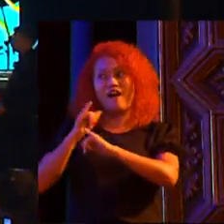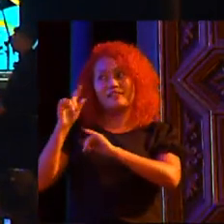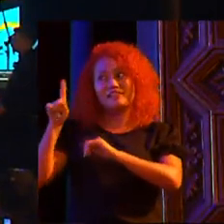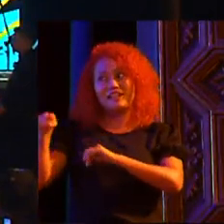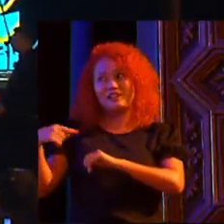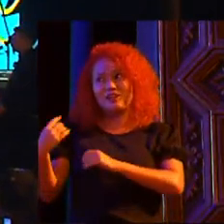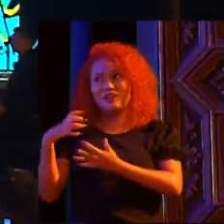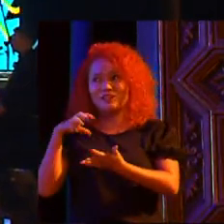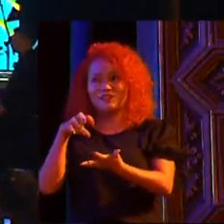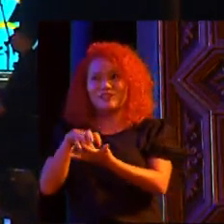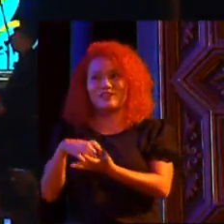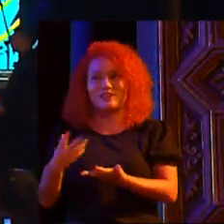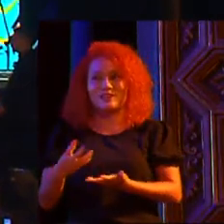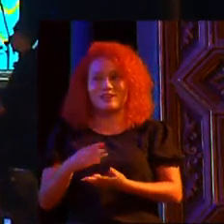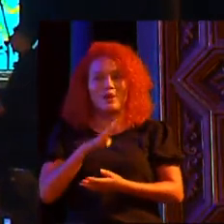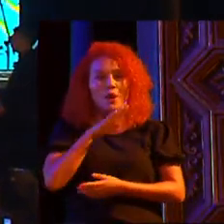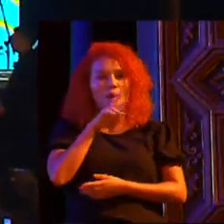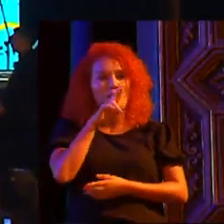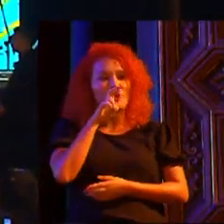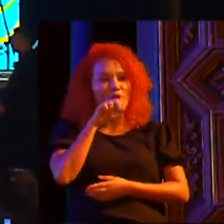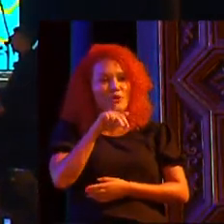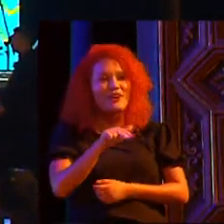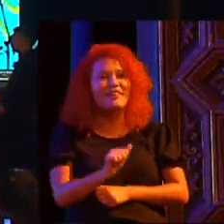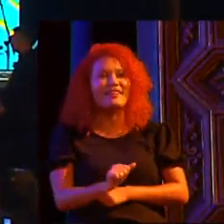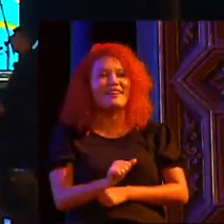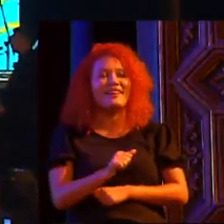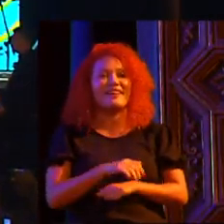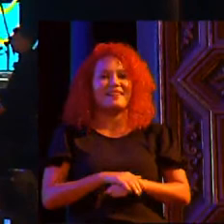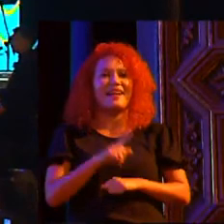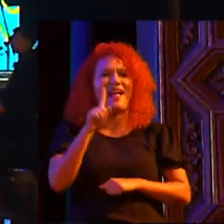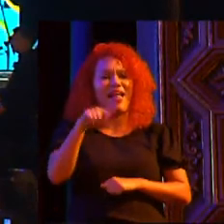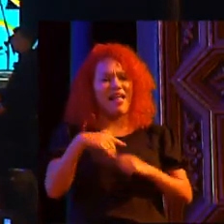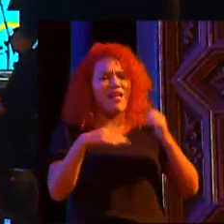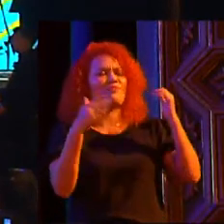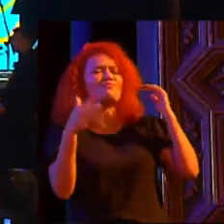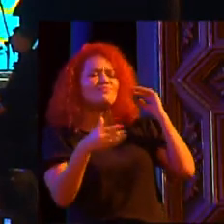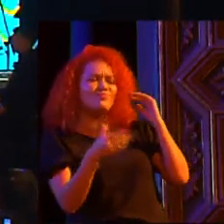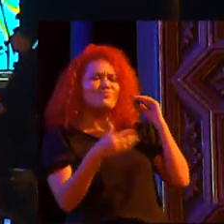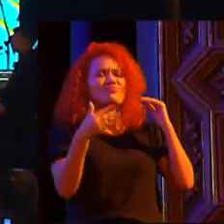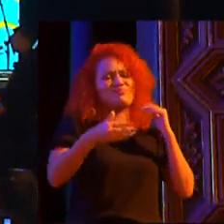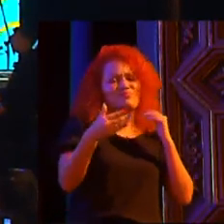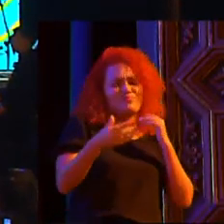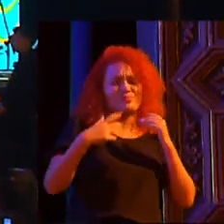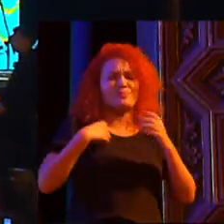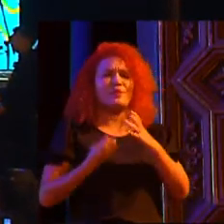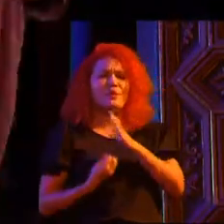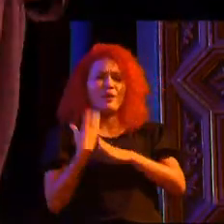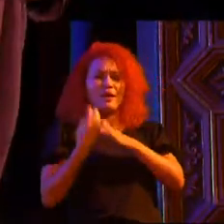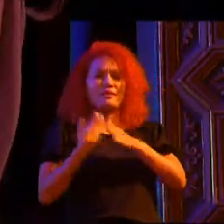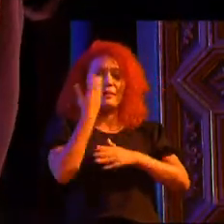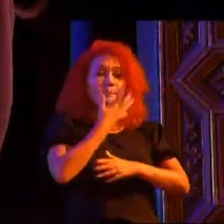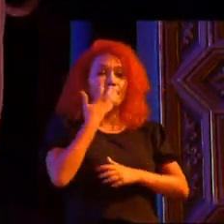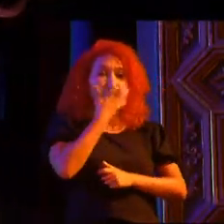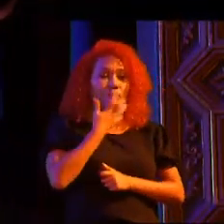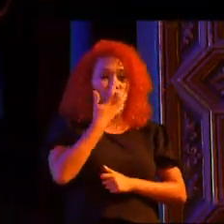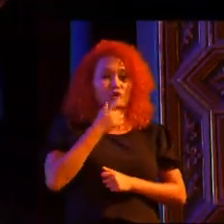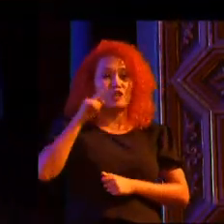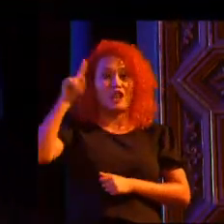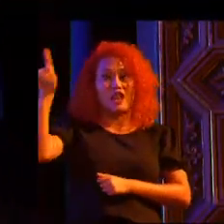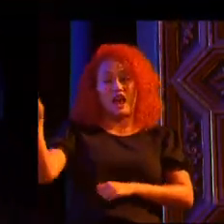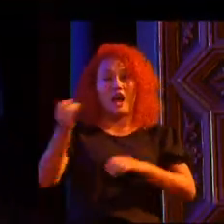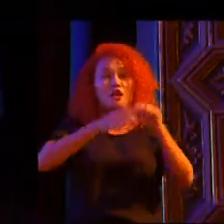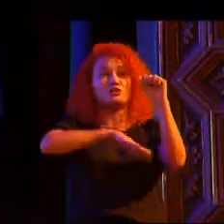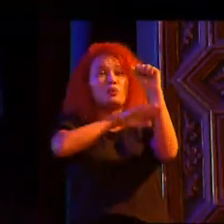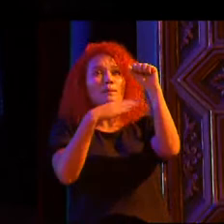categoria. Bruna BG é rapper, musicista e compositora de breves, diretamente da Ilha do Marajó